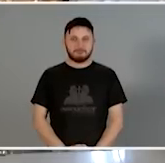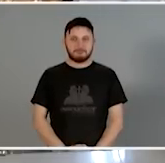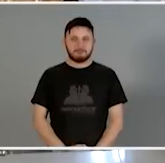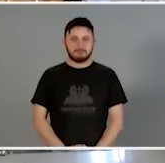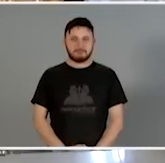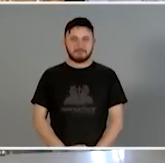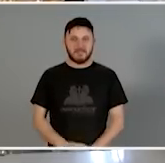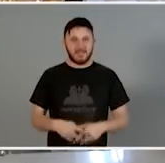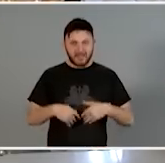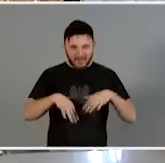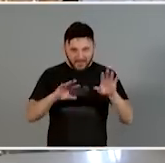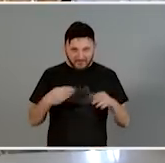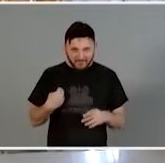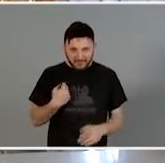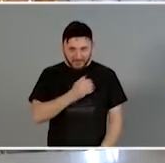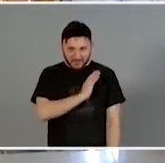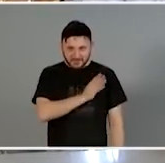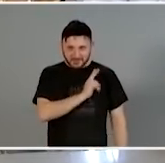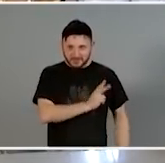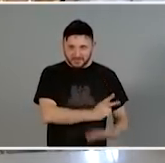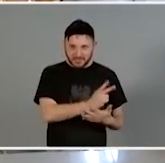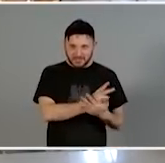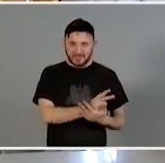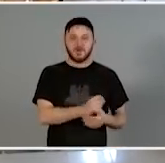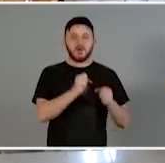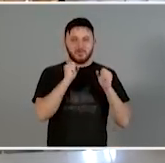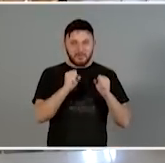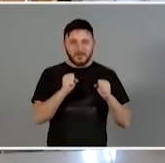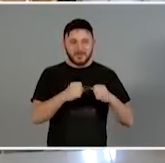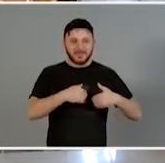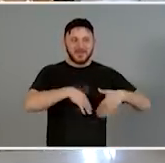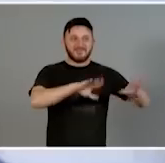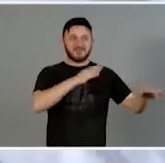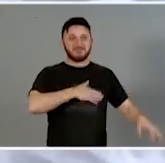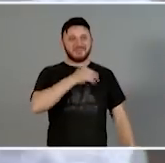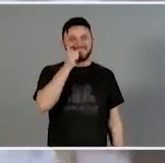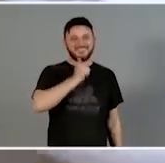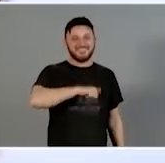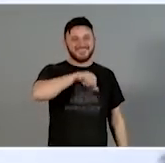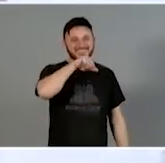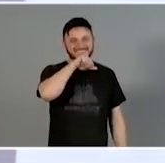Isso dá pra levar, né? Isso dá pra levar pra minha mãe.